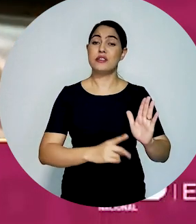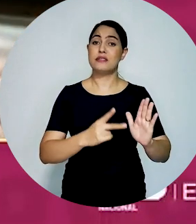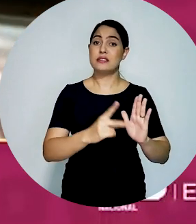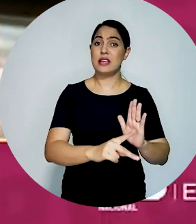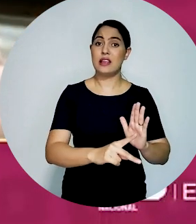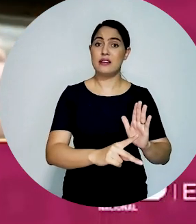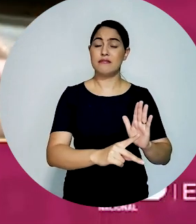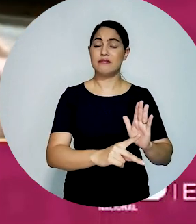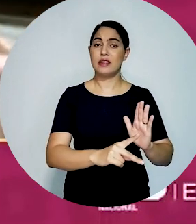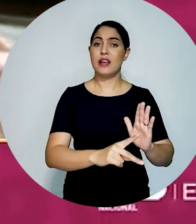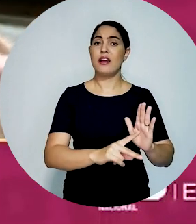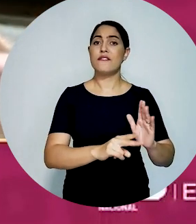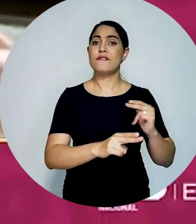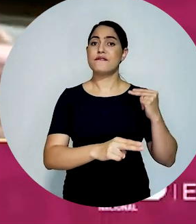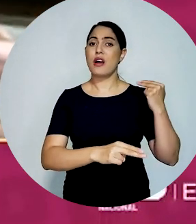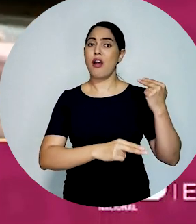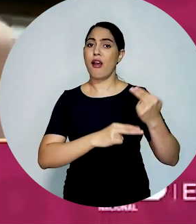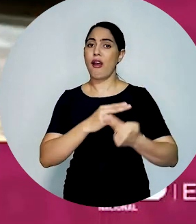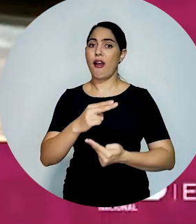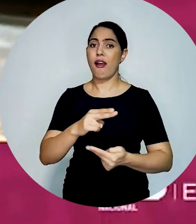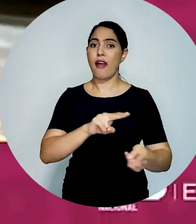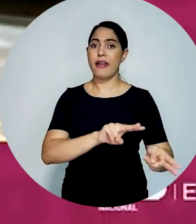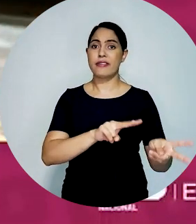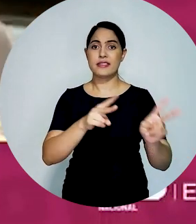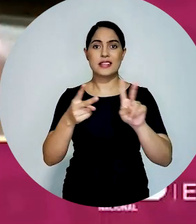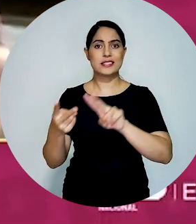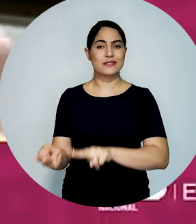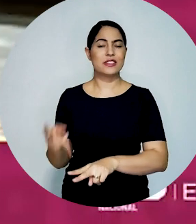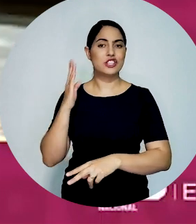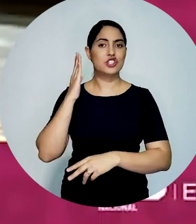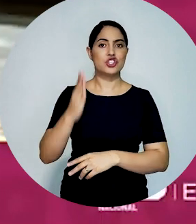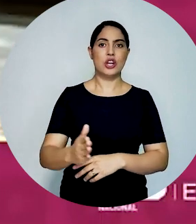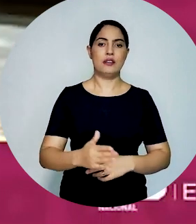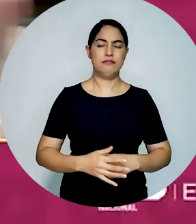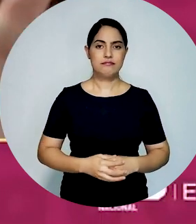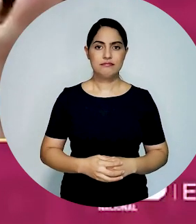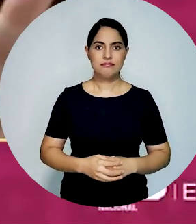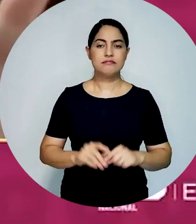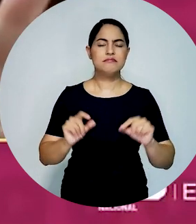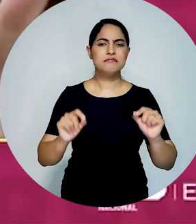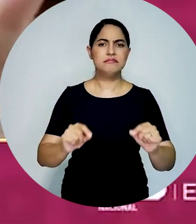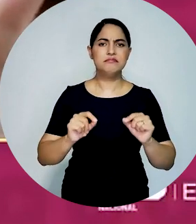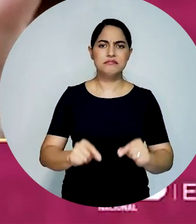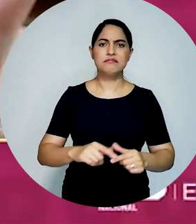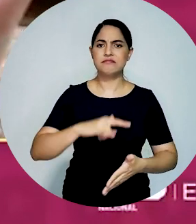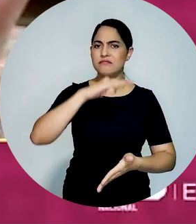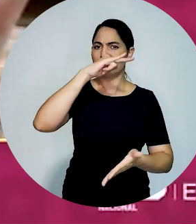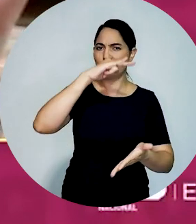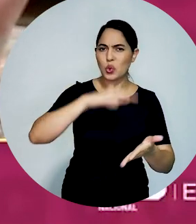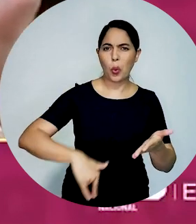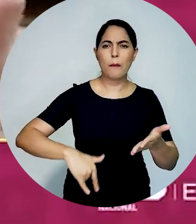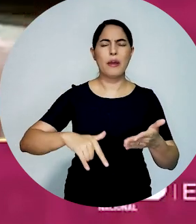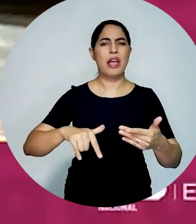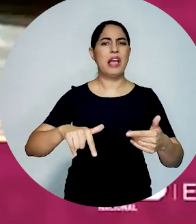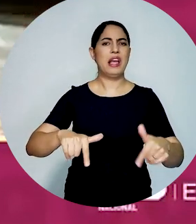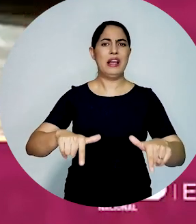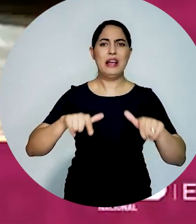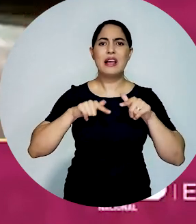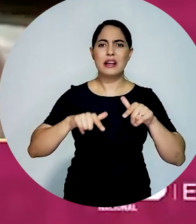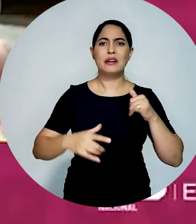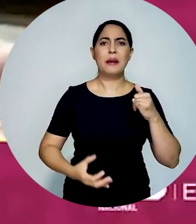transferência automática, né? Uma transferência automática e sem nenhum tipo de formalidade